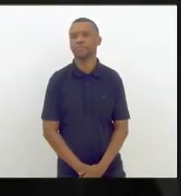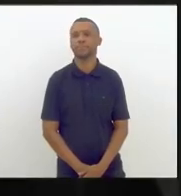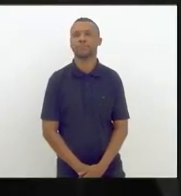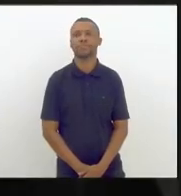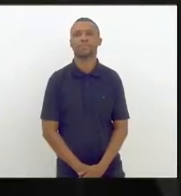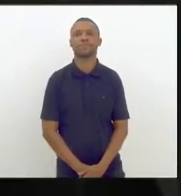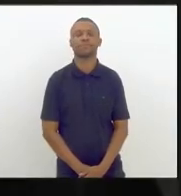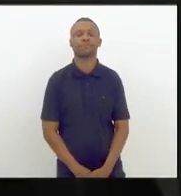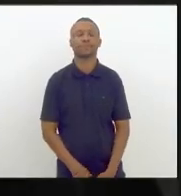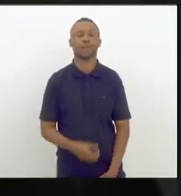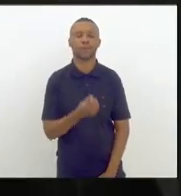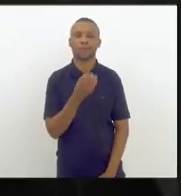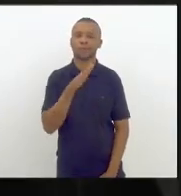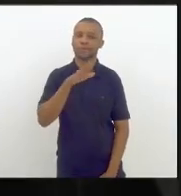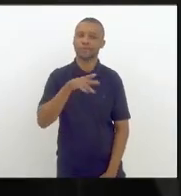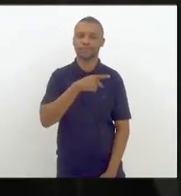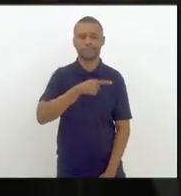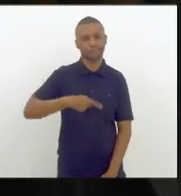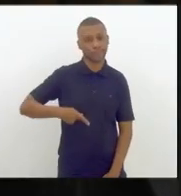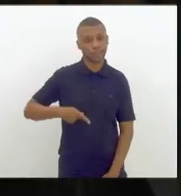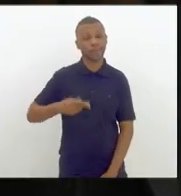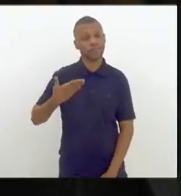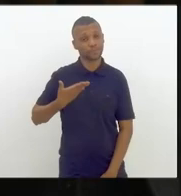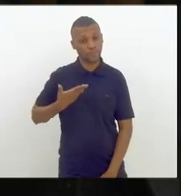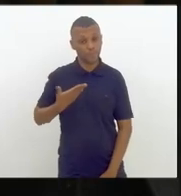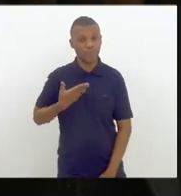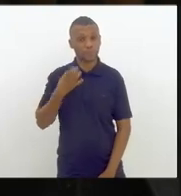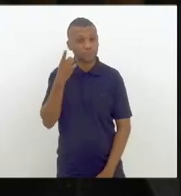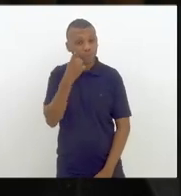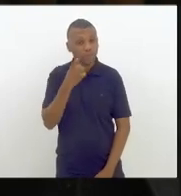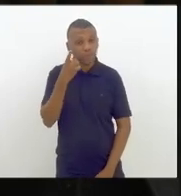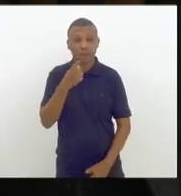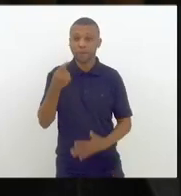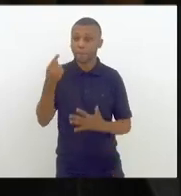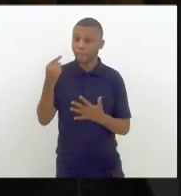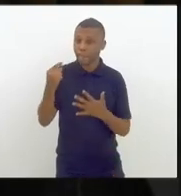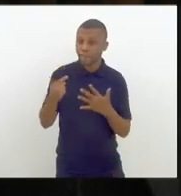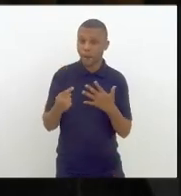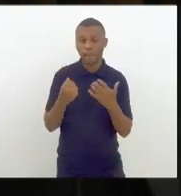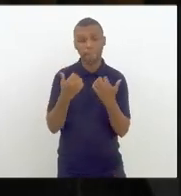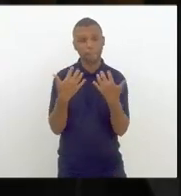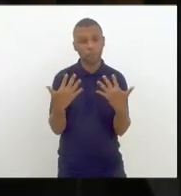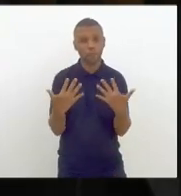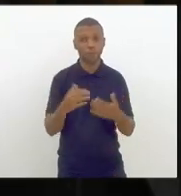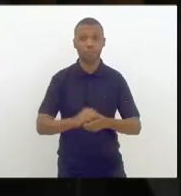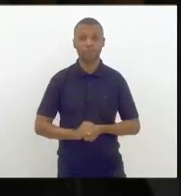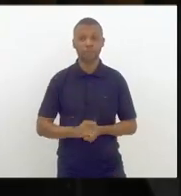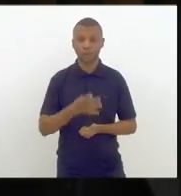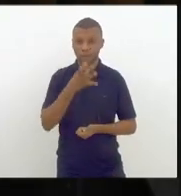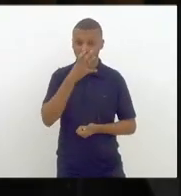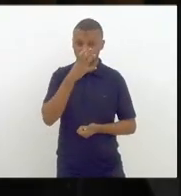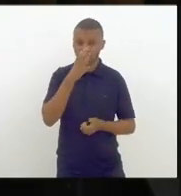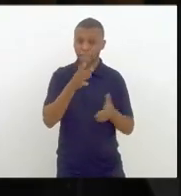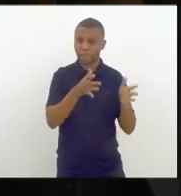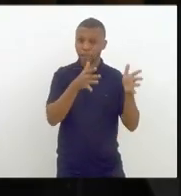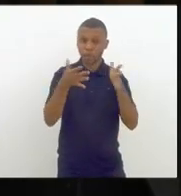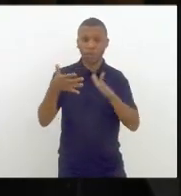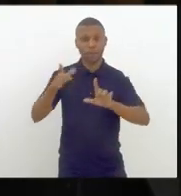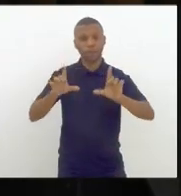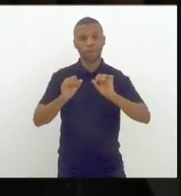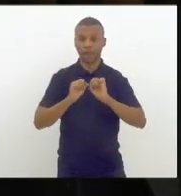Boa tarde, presidente, nobres colegas parlamentares, público presente e quem nos assiste pela TV